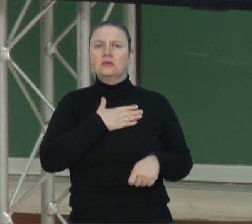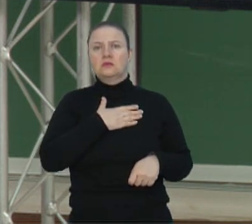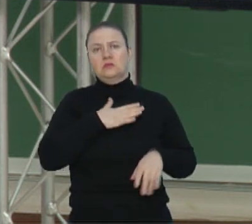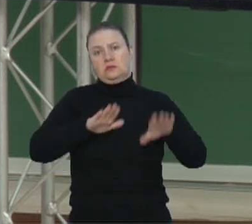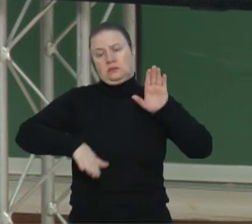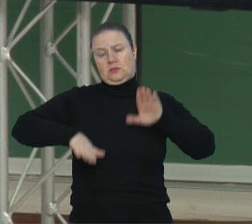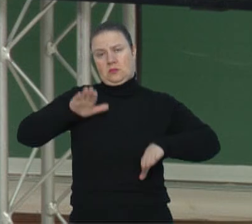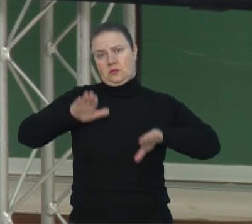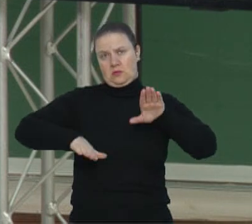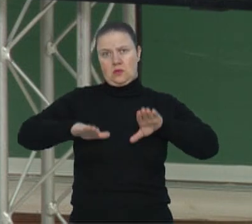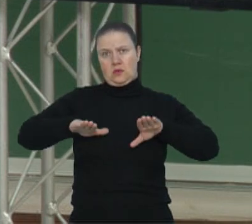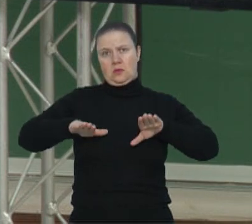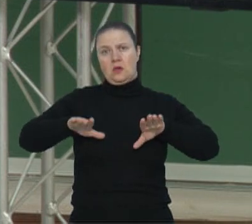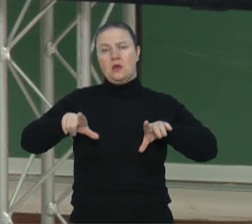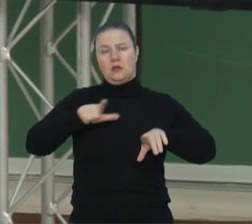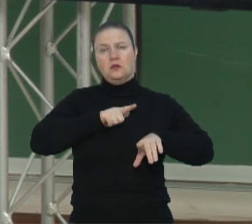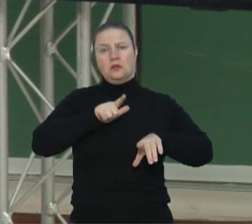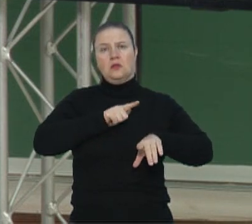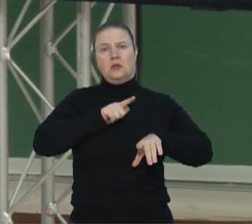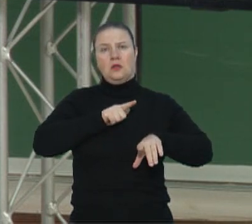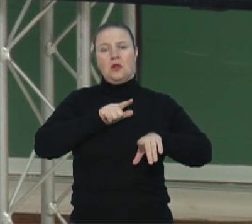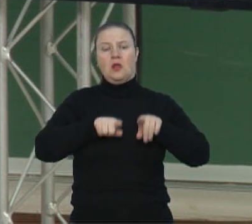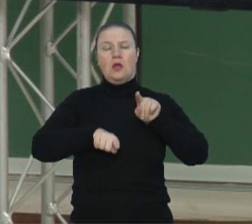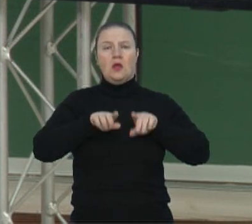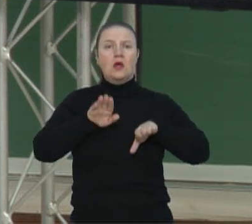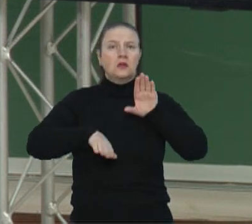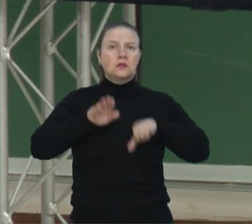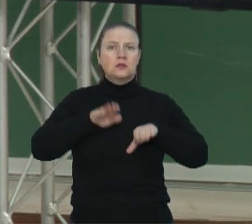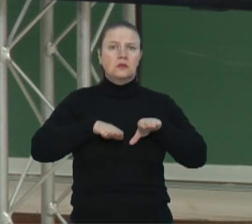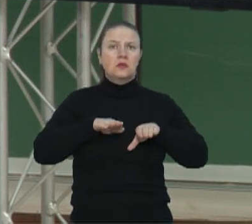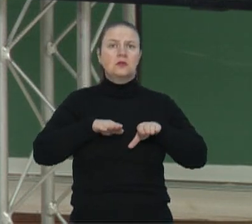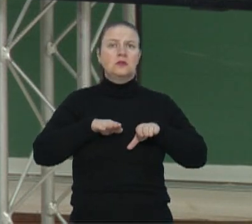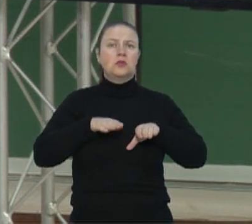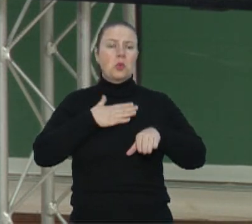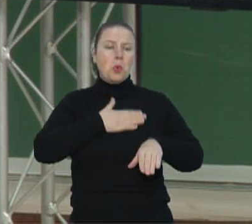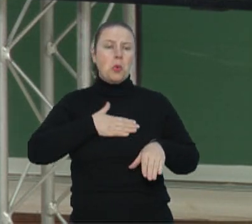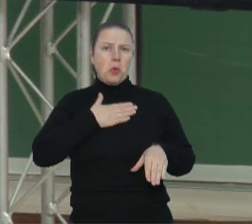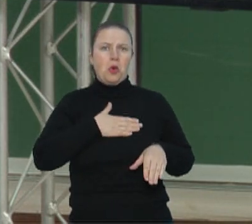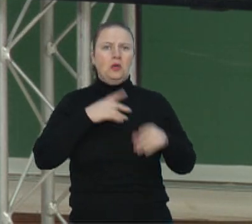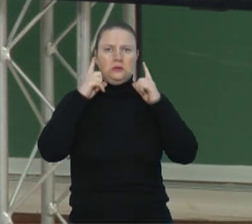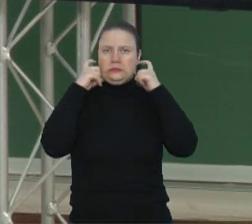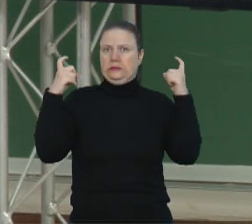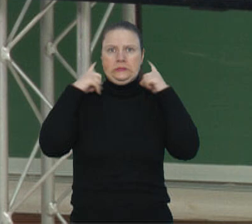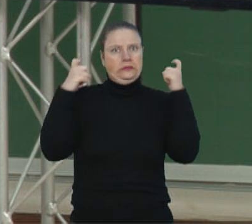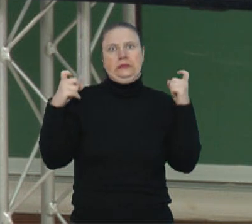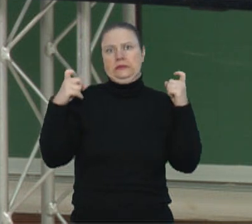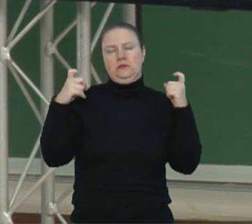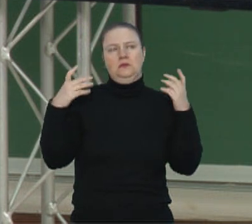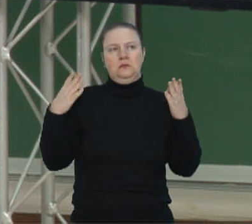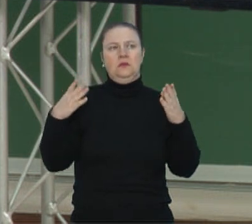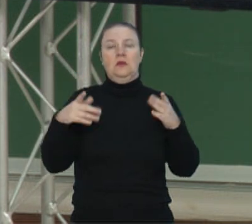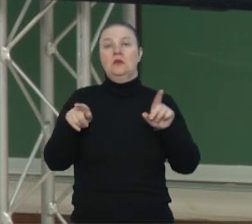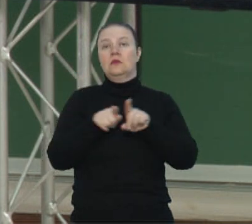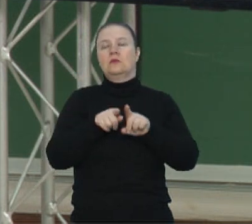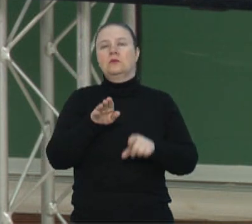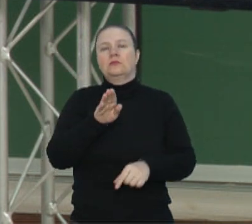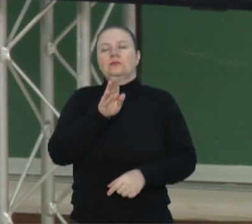muitos artistas que se apropriam do ruído para construir músicas. E